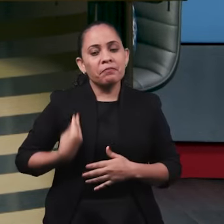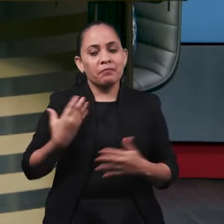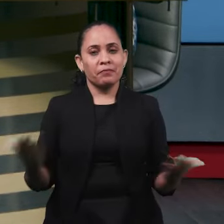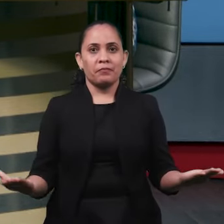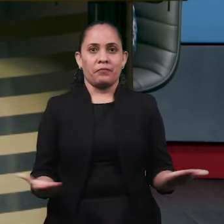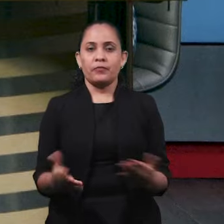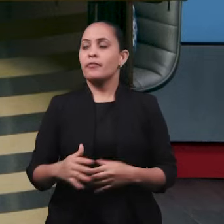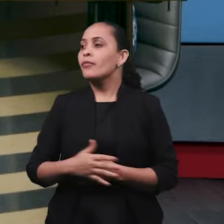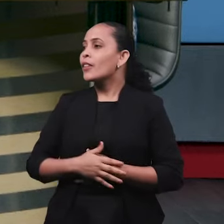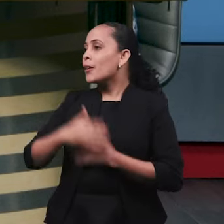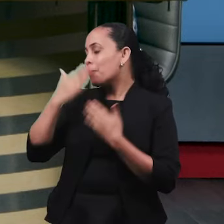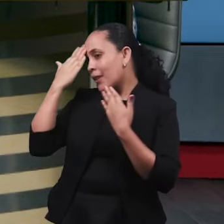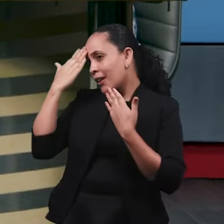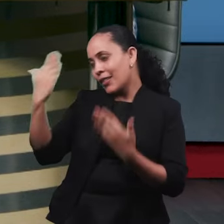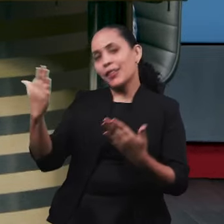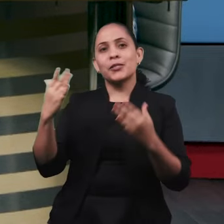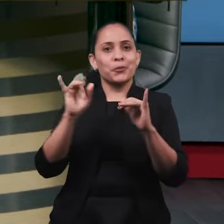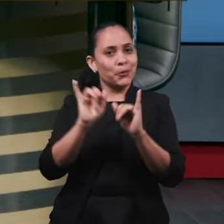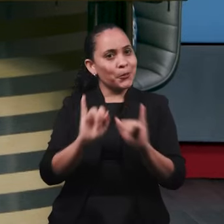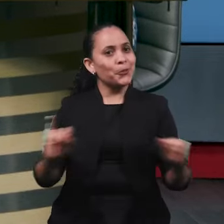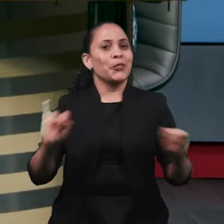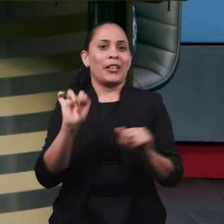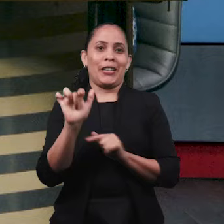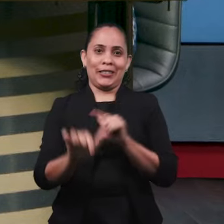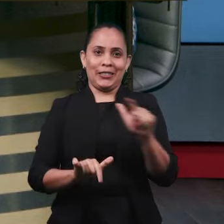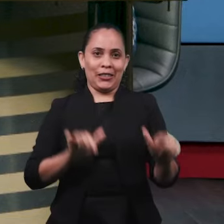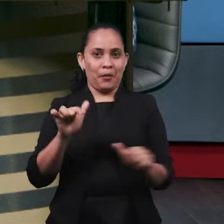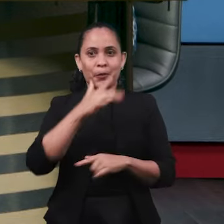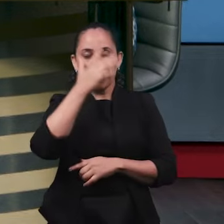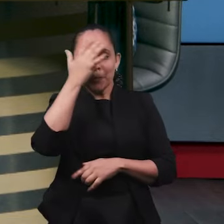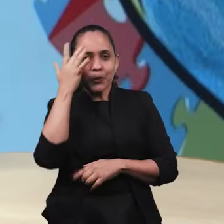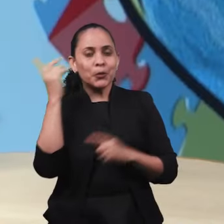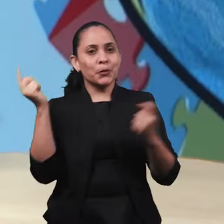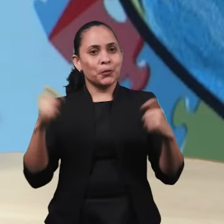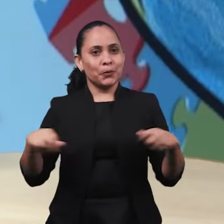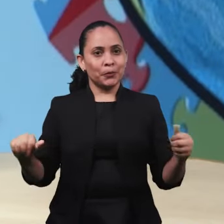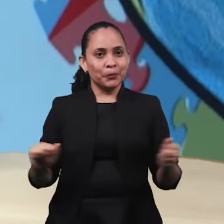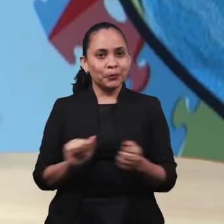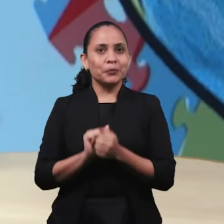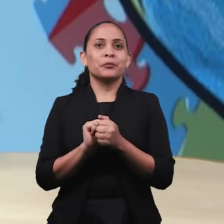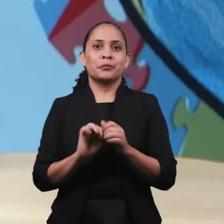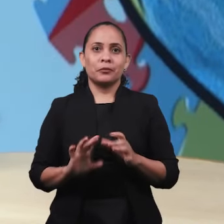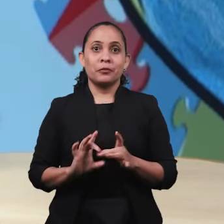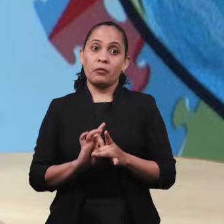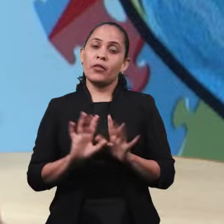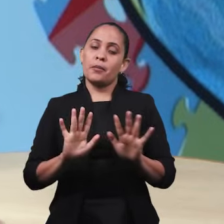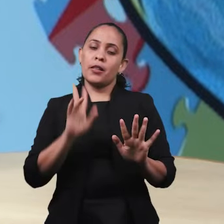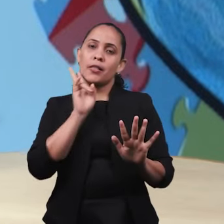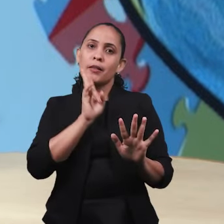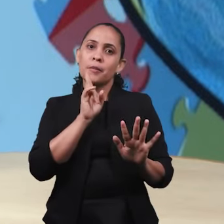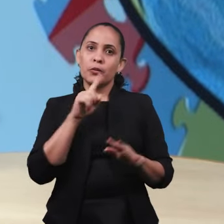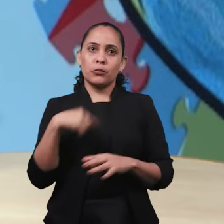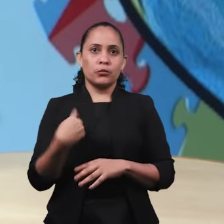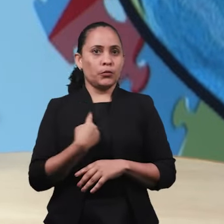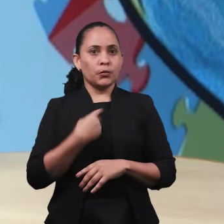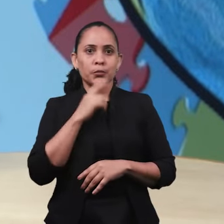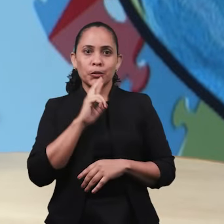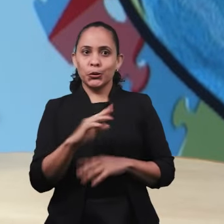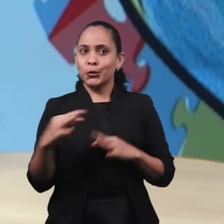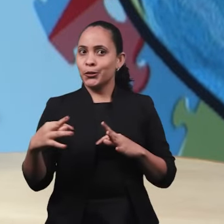foram trazidas. Eu agradeço por poder divulgar esse trabalho para que mais pessoas possam participar dele, mas lembrando, nós